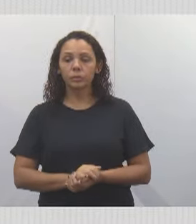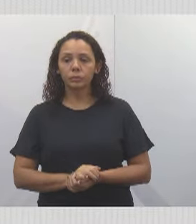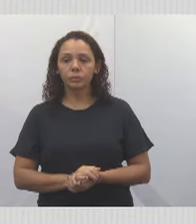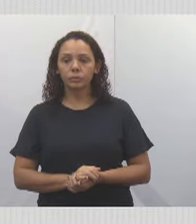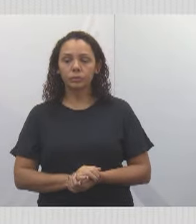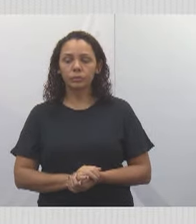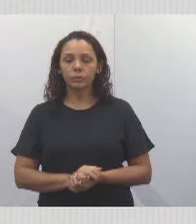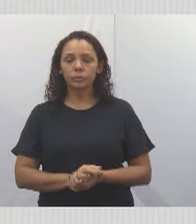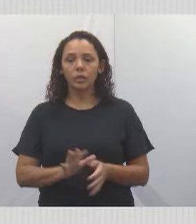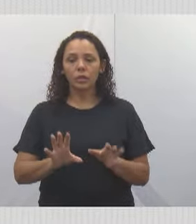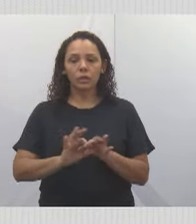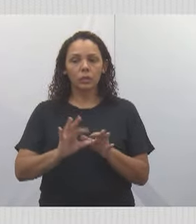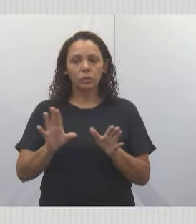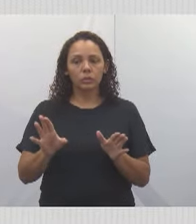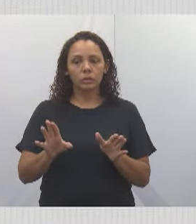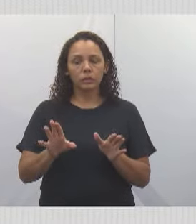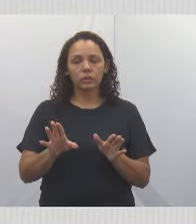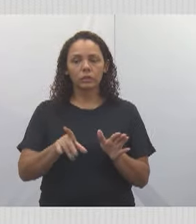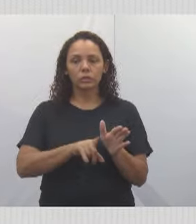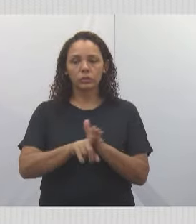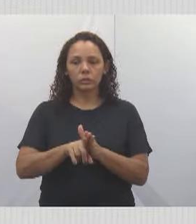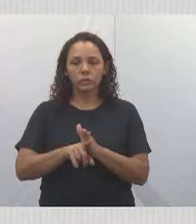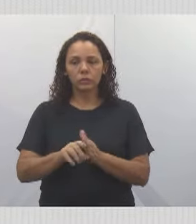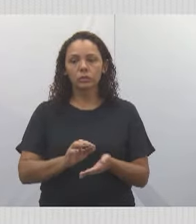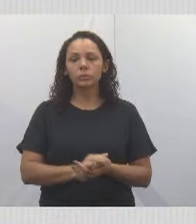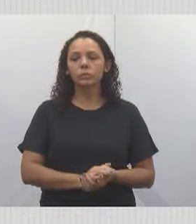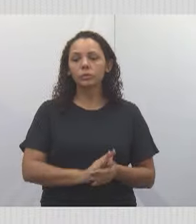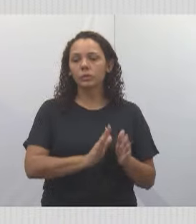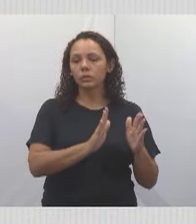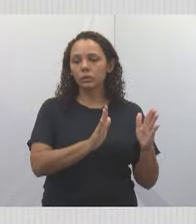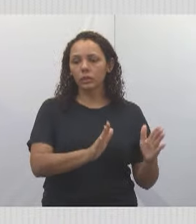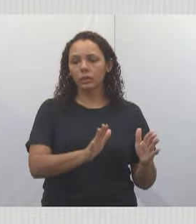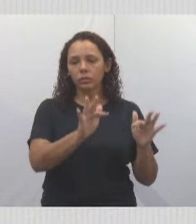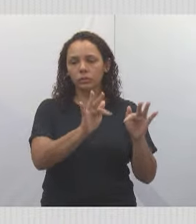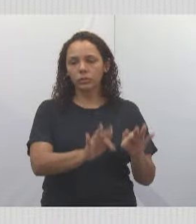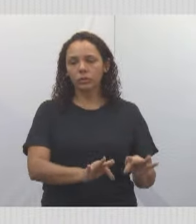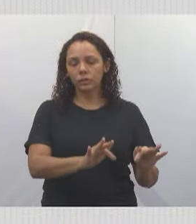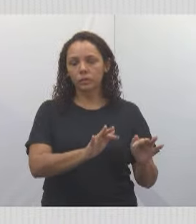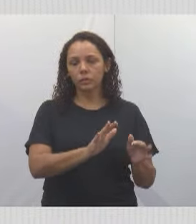Auditoria e autorizações. Em 2023, finalizamos